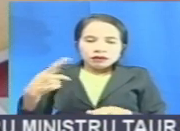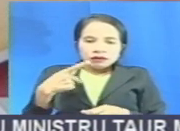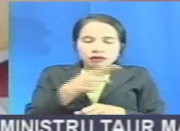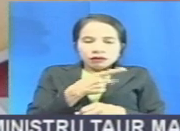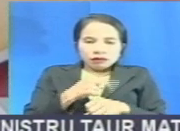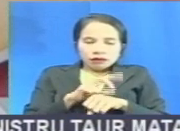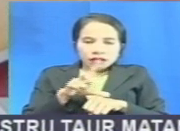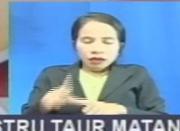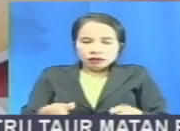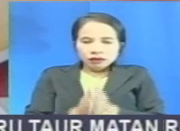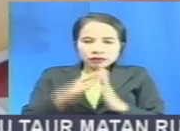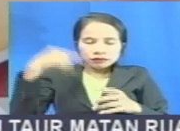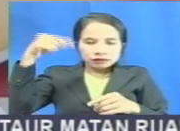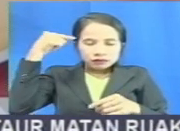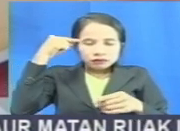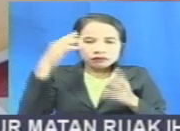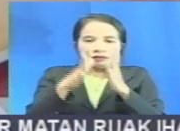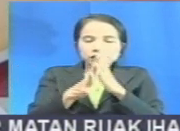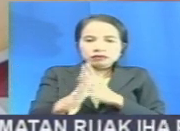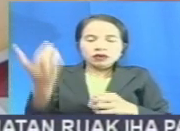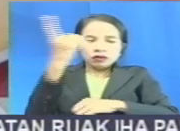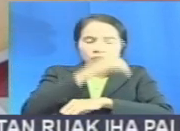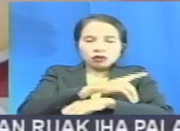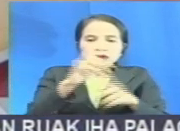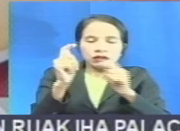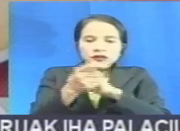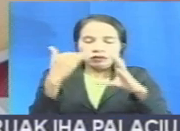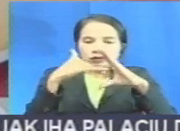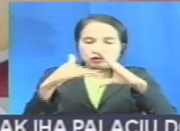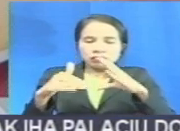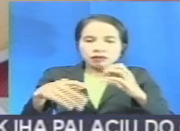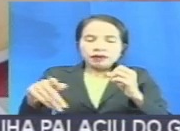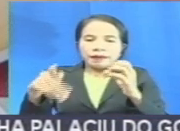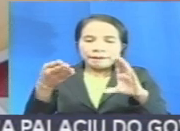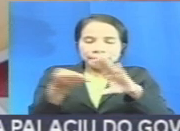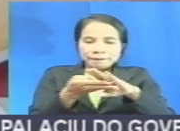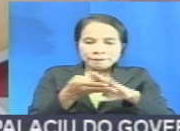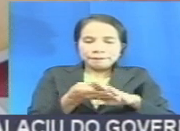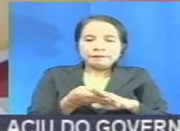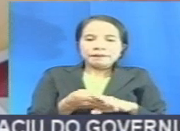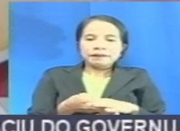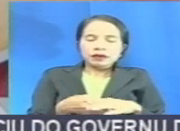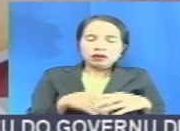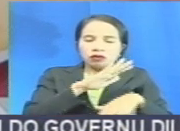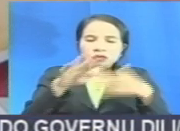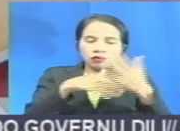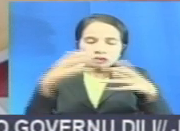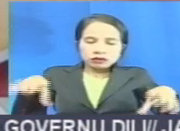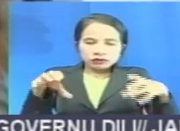Parlamento Nacional russo governo ato informa loron transferência salário ba conta bancária funcionário público no azente